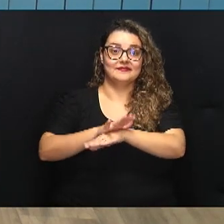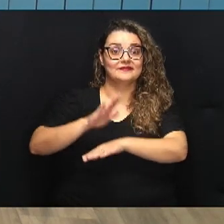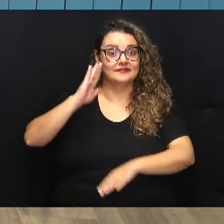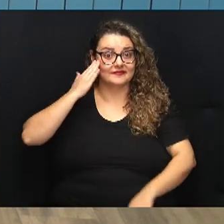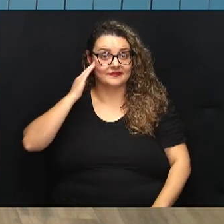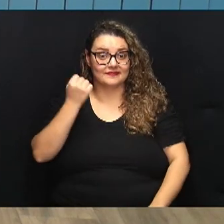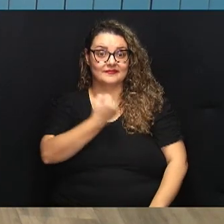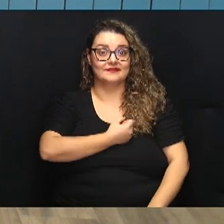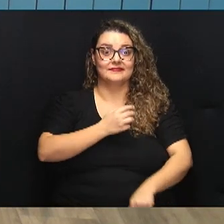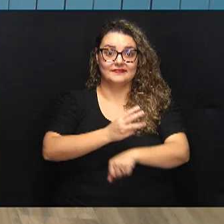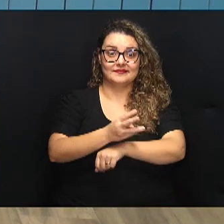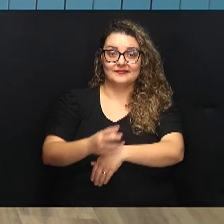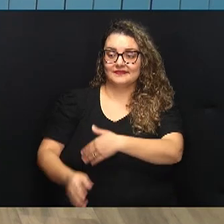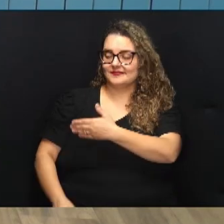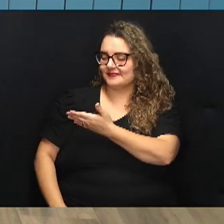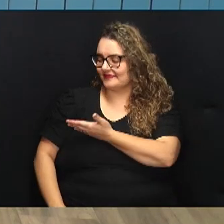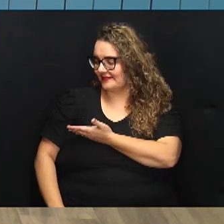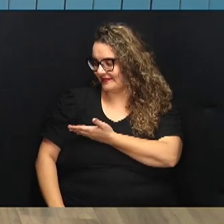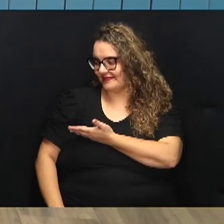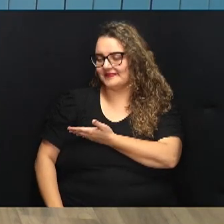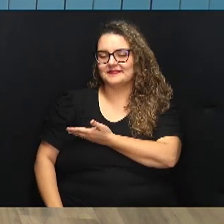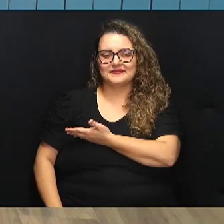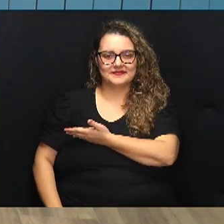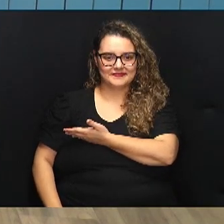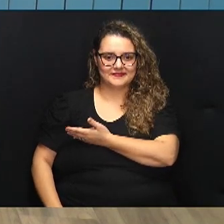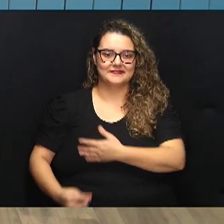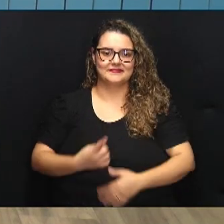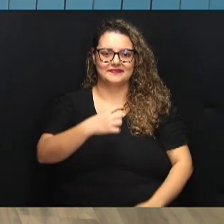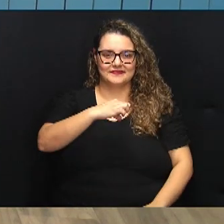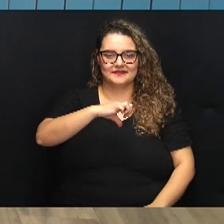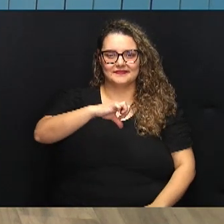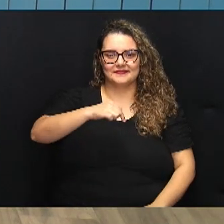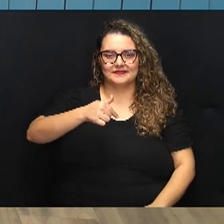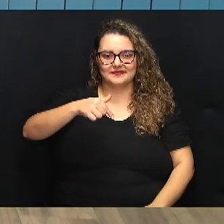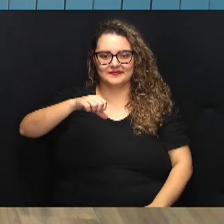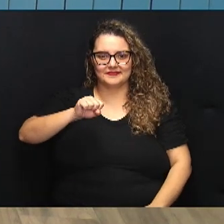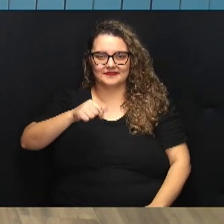do WhatsApp está aqui na sua tela. 19 é o nosso DDD,